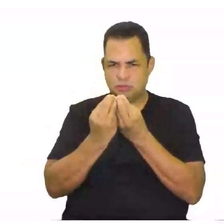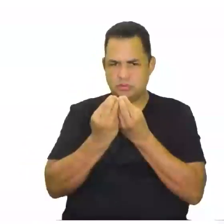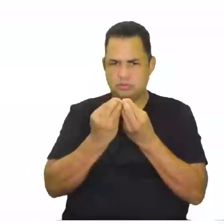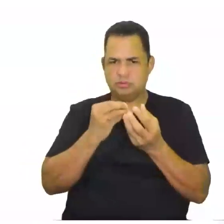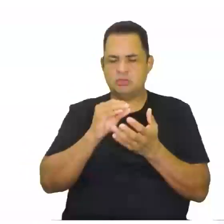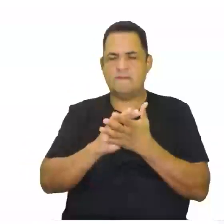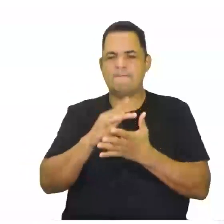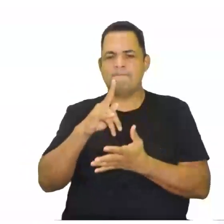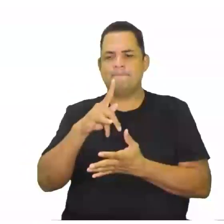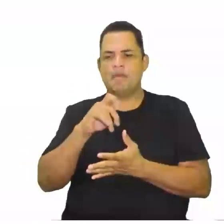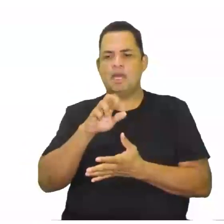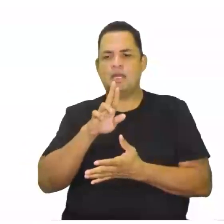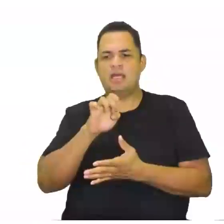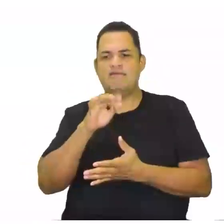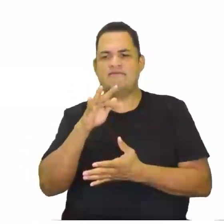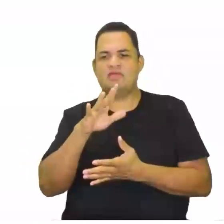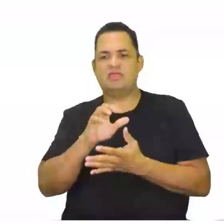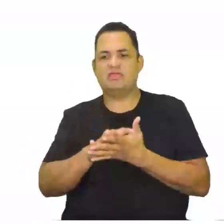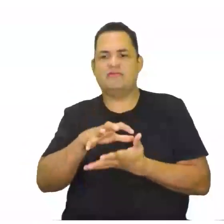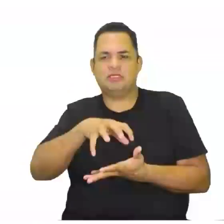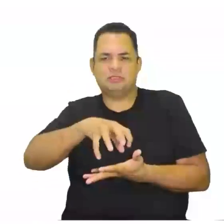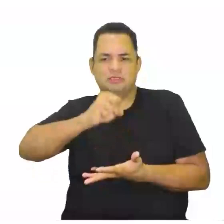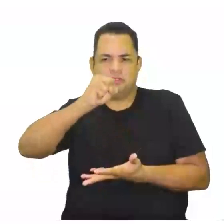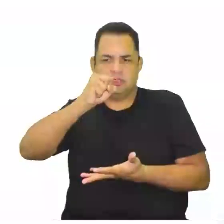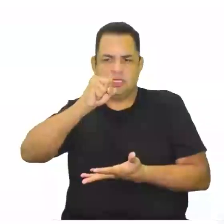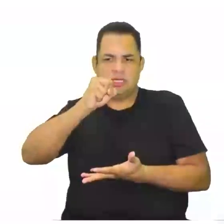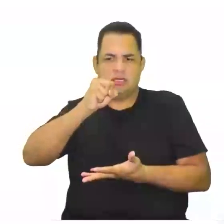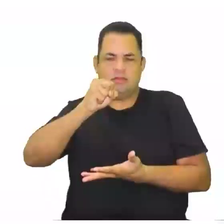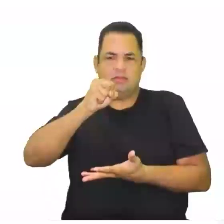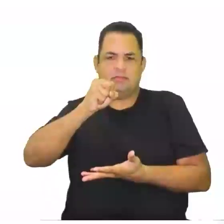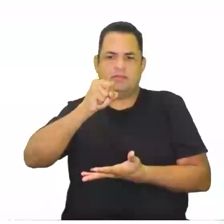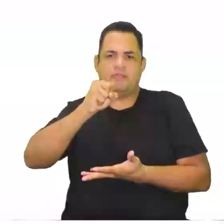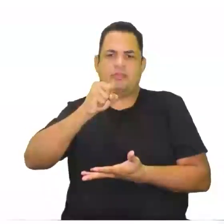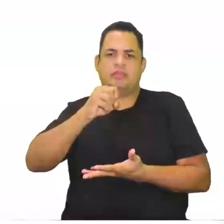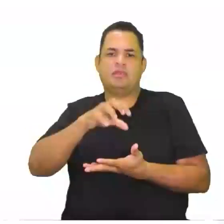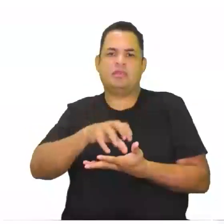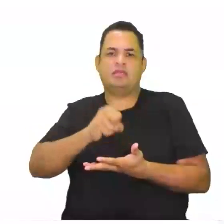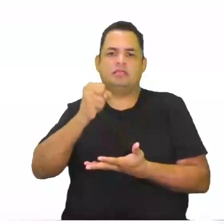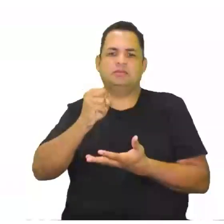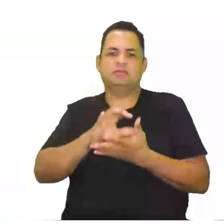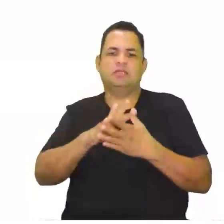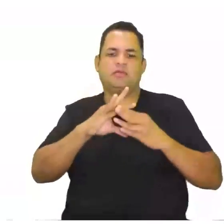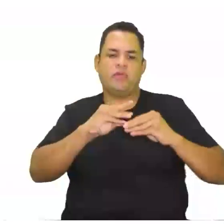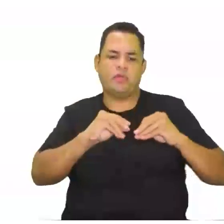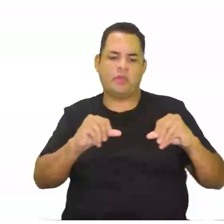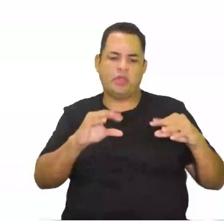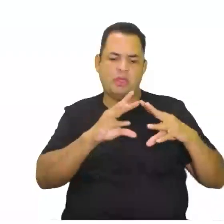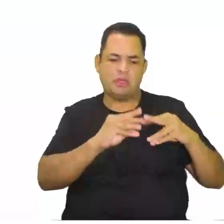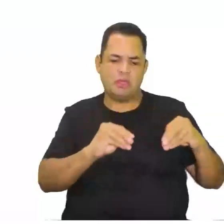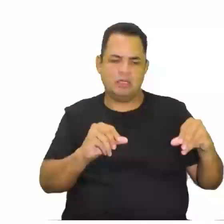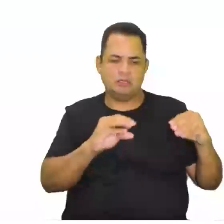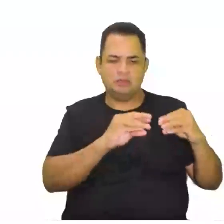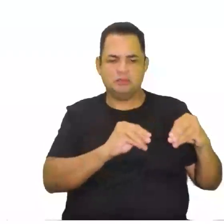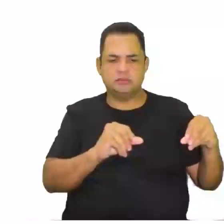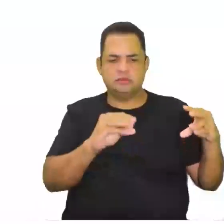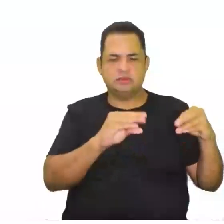os alcanos, e fazer a extração destes, né? Eles vão ser restos que